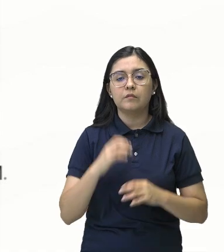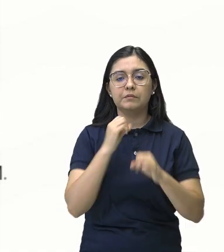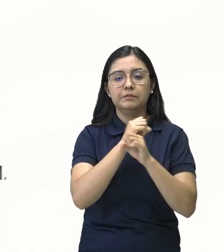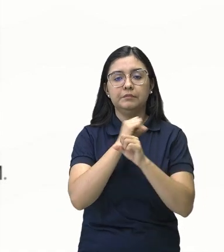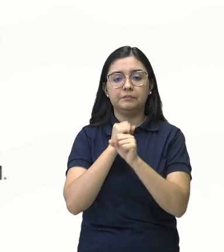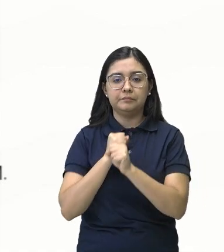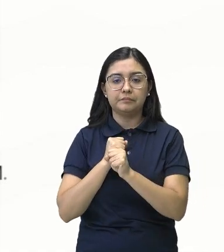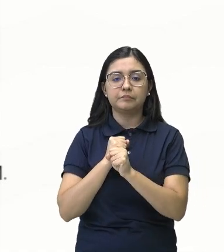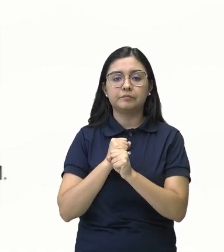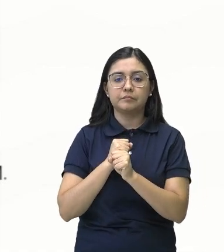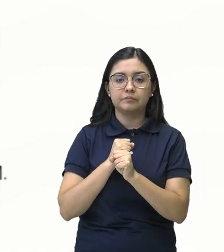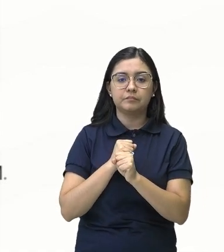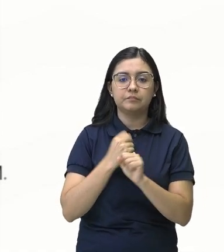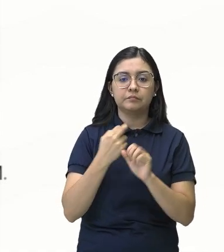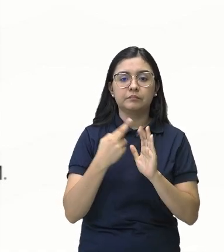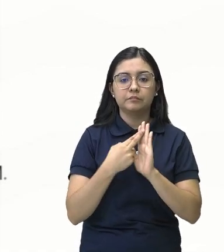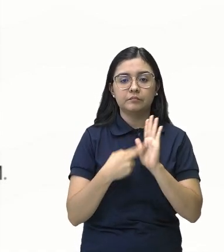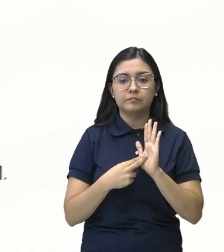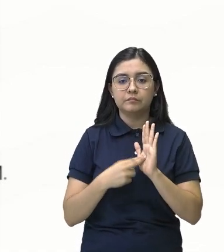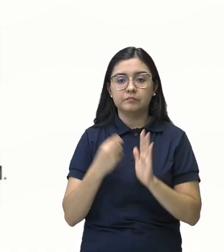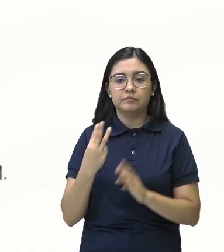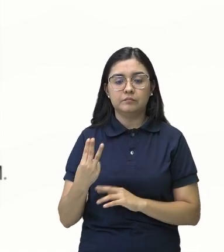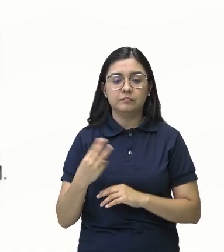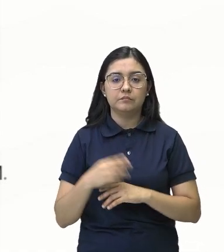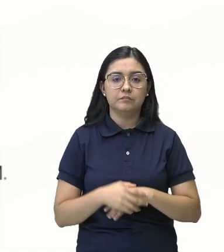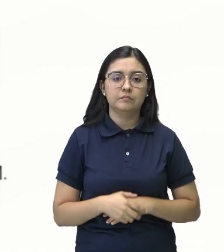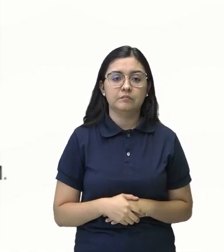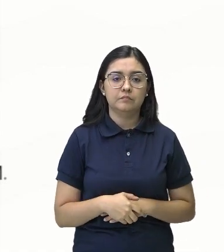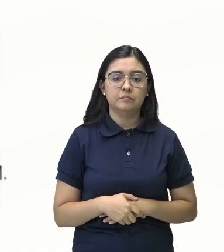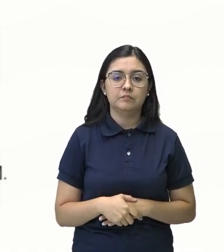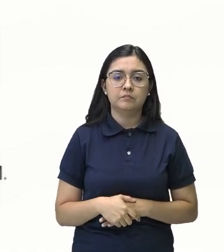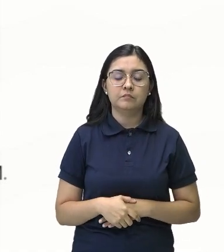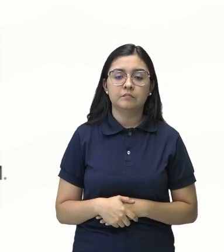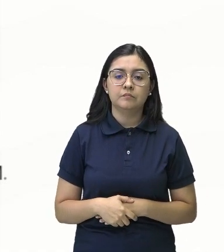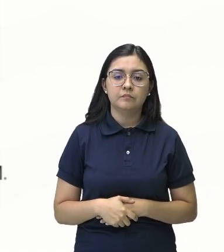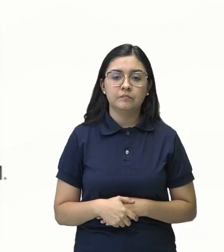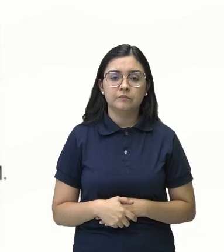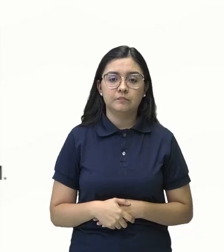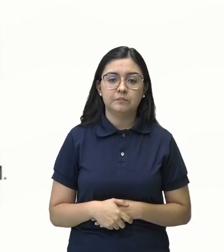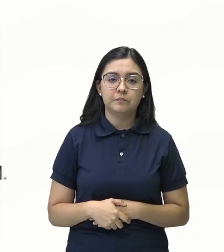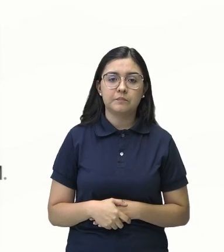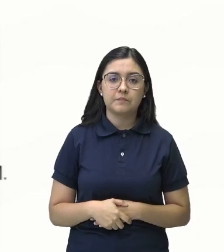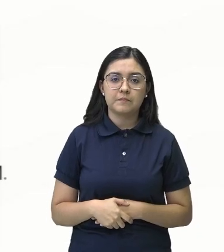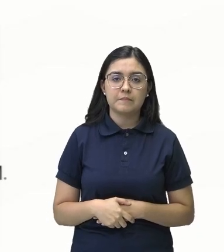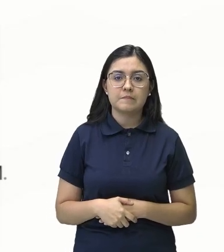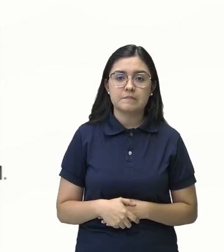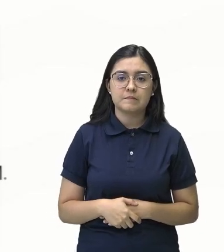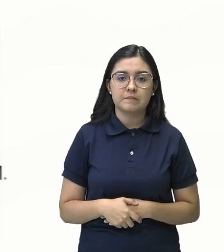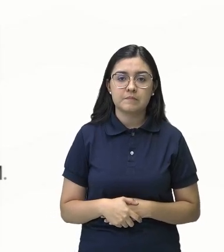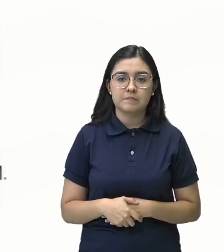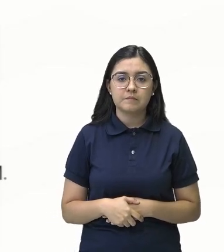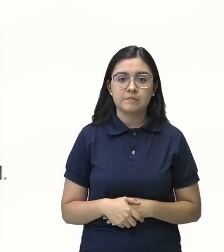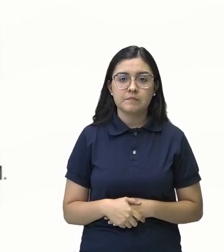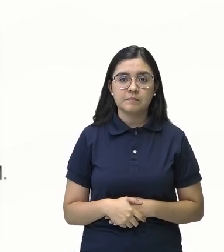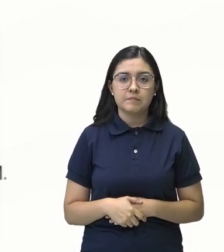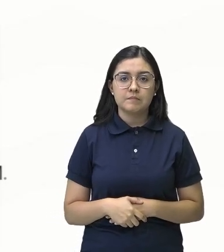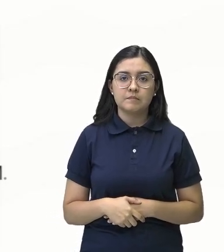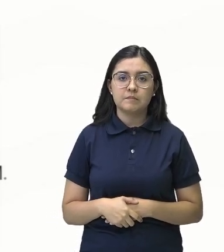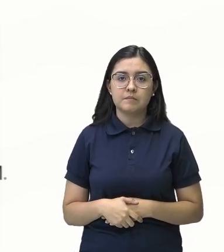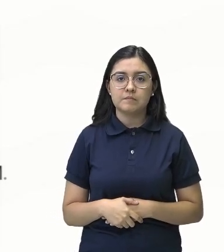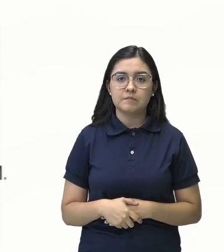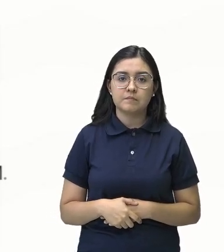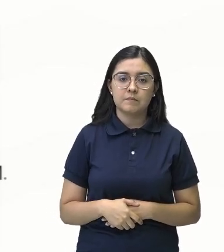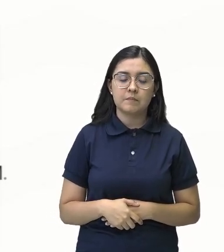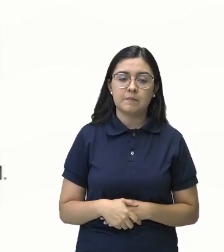resolver uma regra de 3. Tá ok? Então,